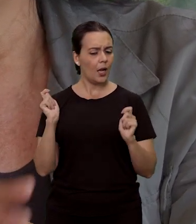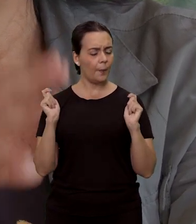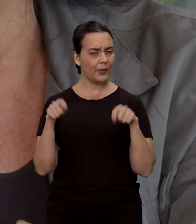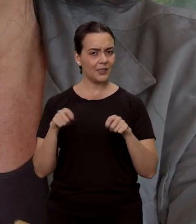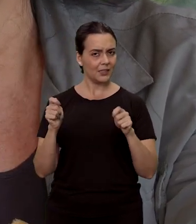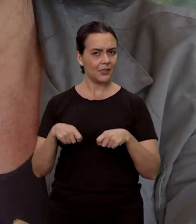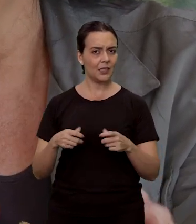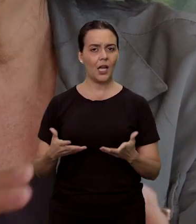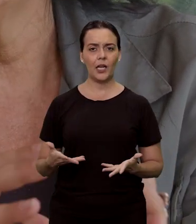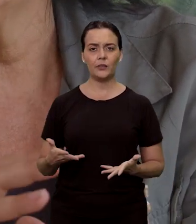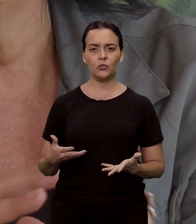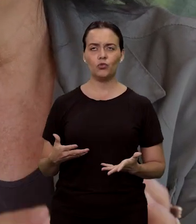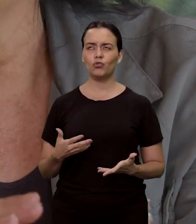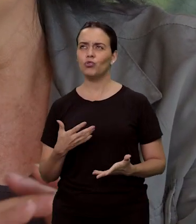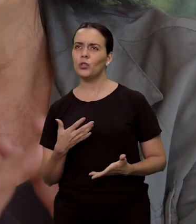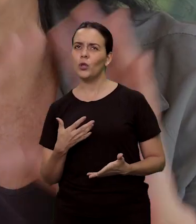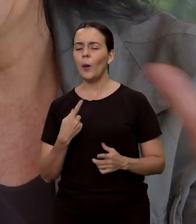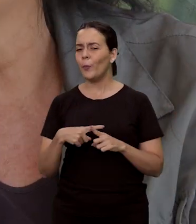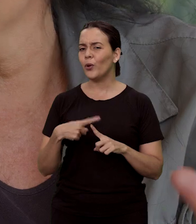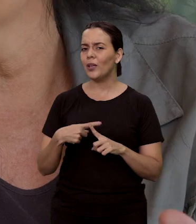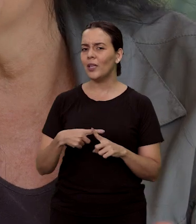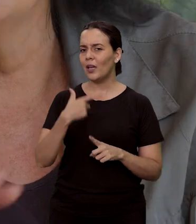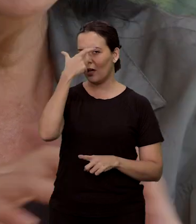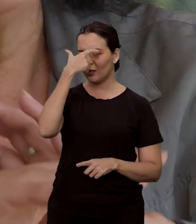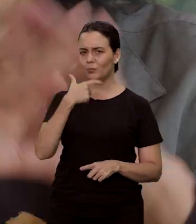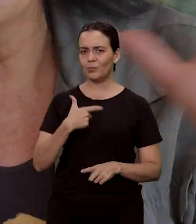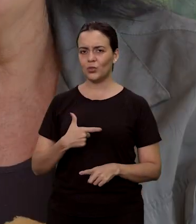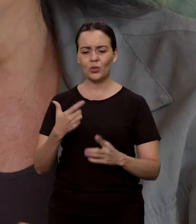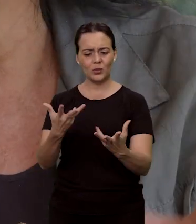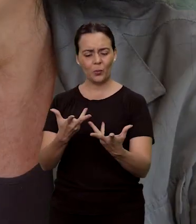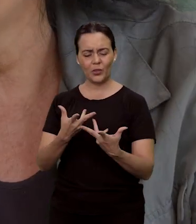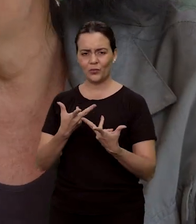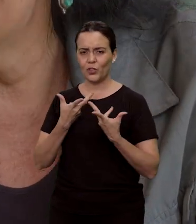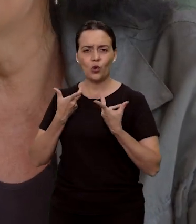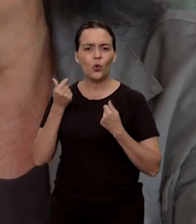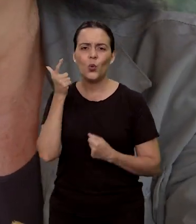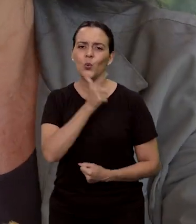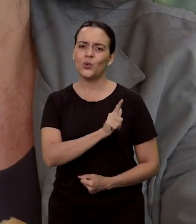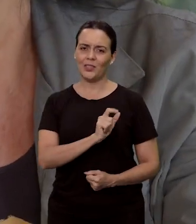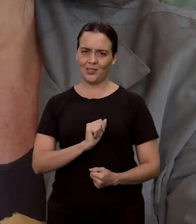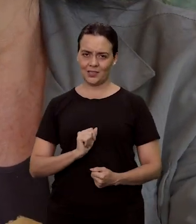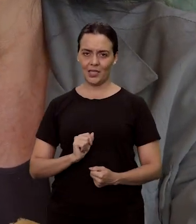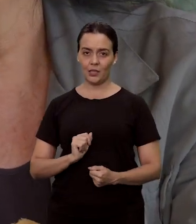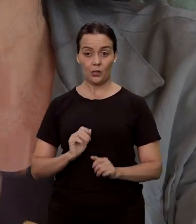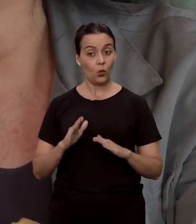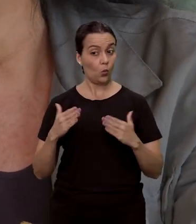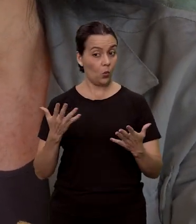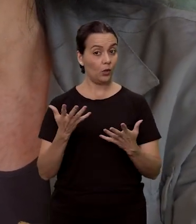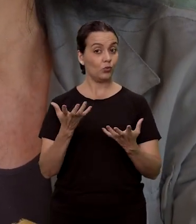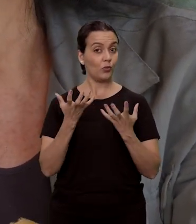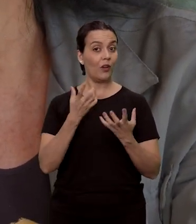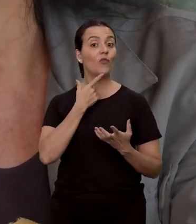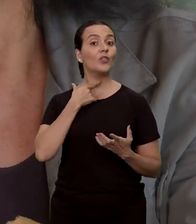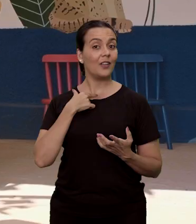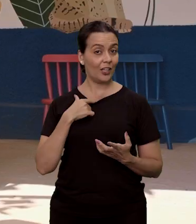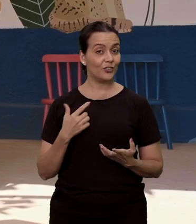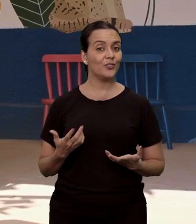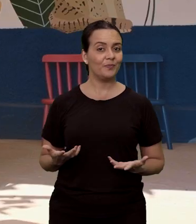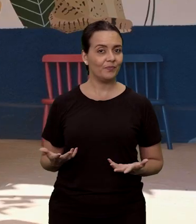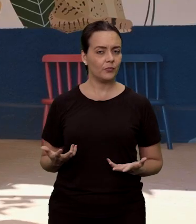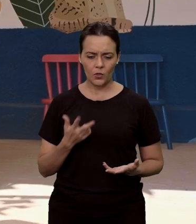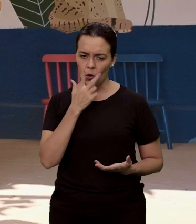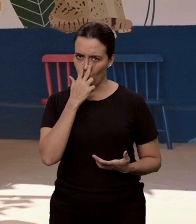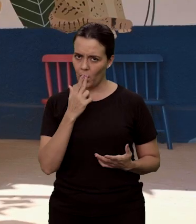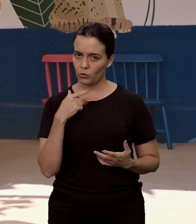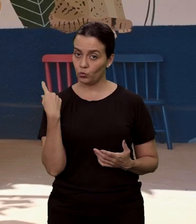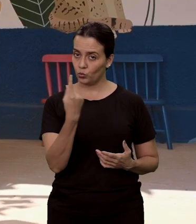capacidade, o ser humano faz coisas fantásticas, coisas extraordinárias, né, quando quer. E eu acho que a gente